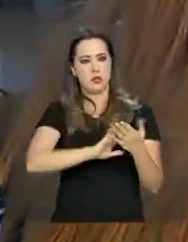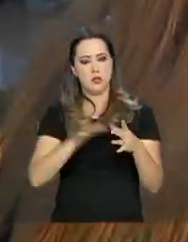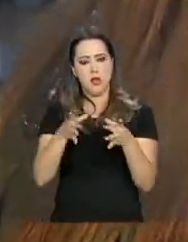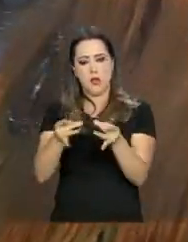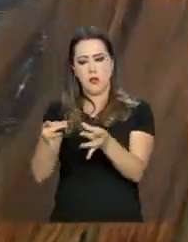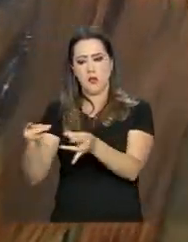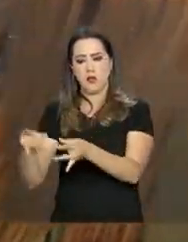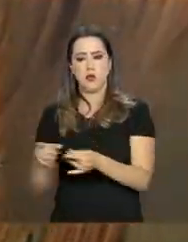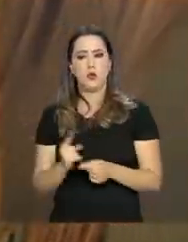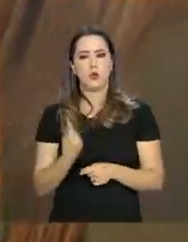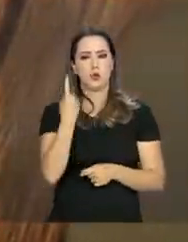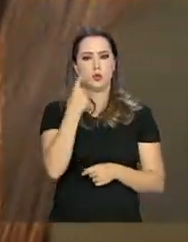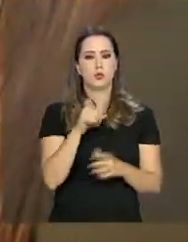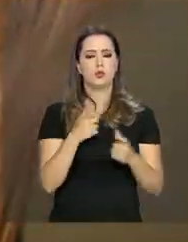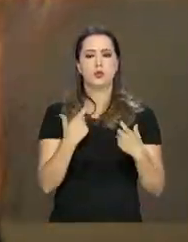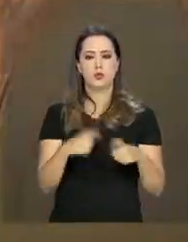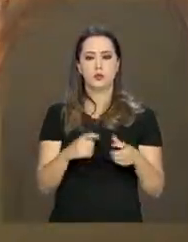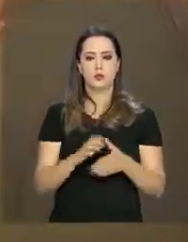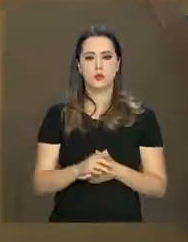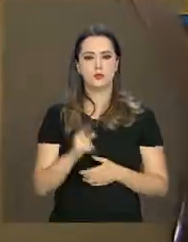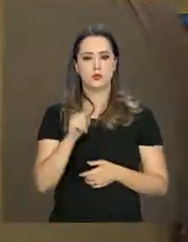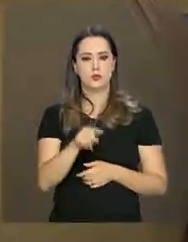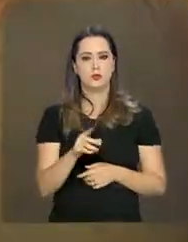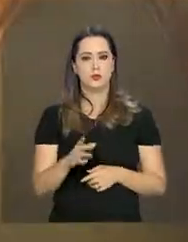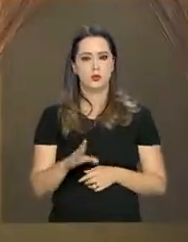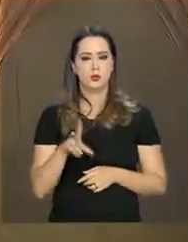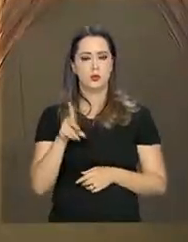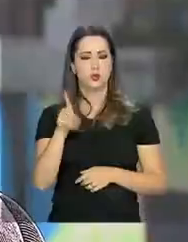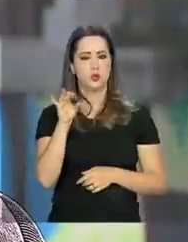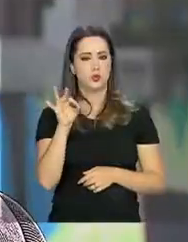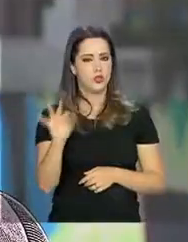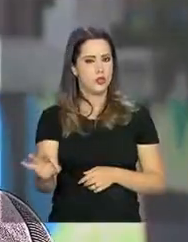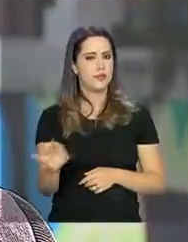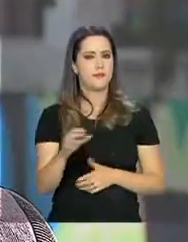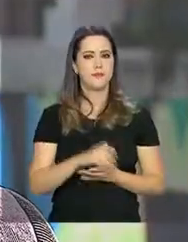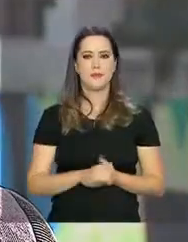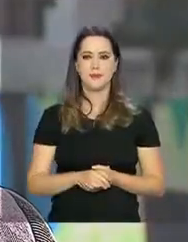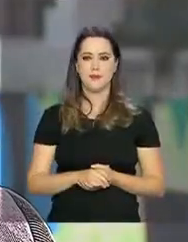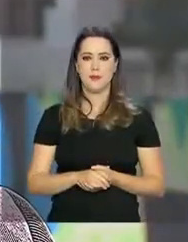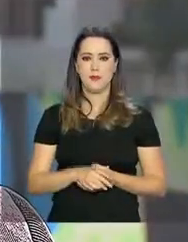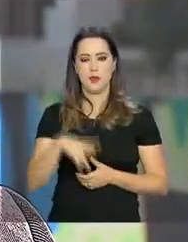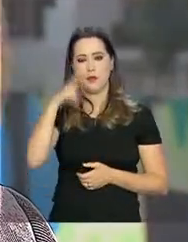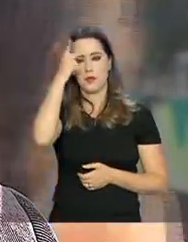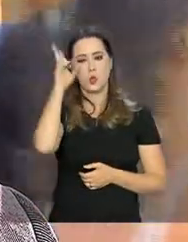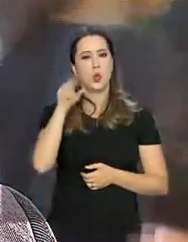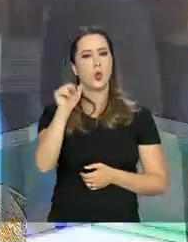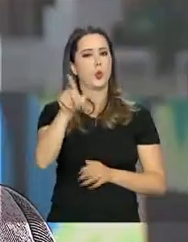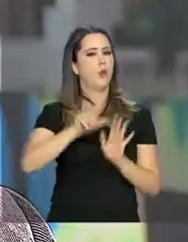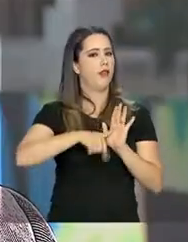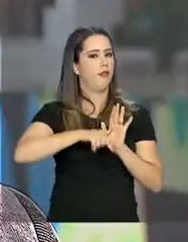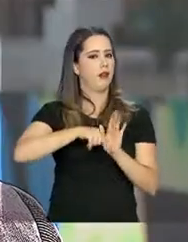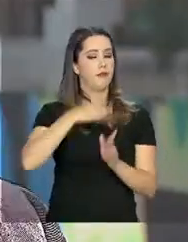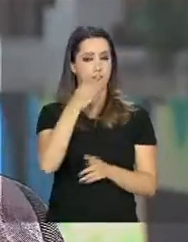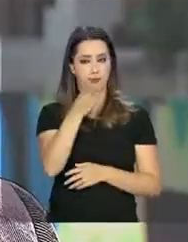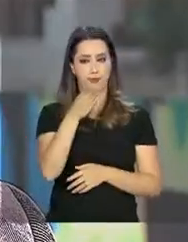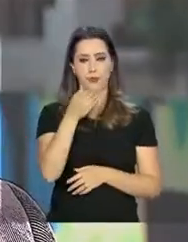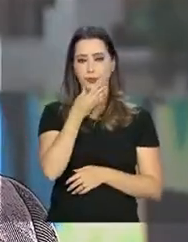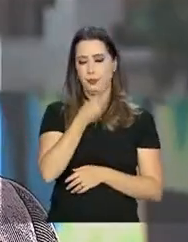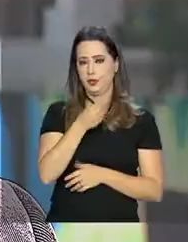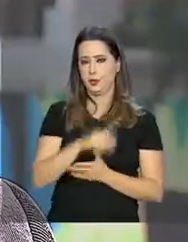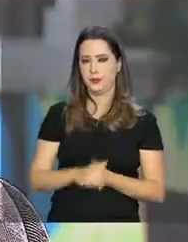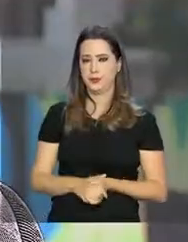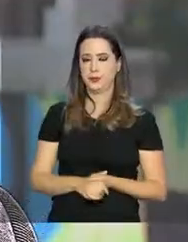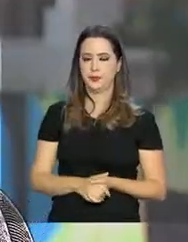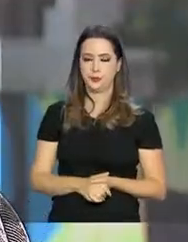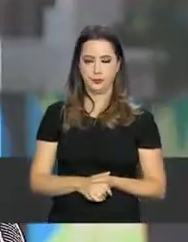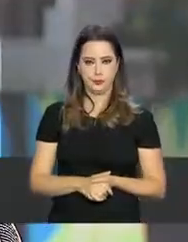eu vou ver se eu consigo passar tudo pro meu cartão, para ficar tudo em dia. Quem também não deixa atrasar as vacinas é o Nil. A